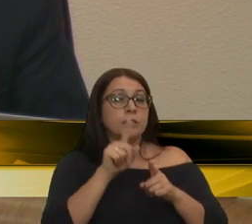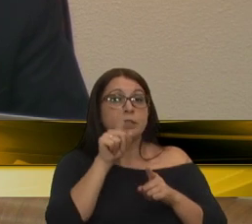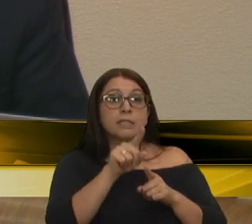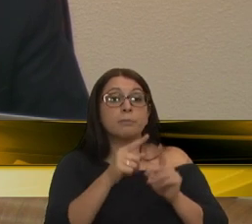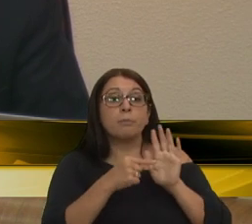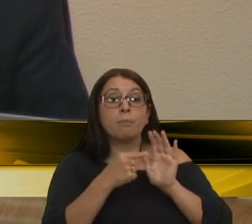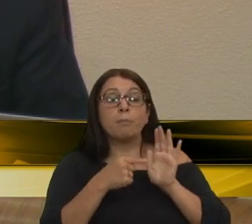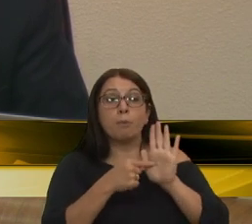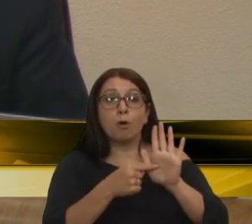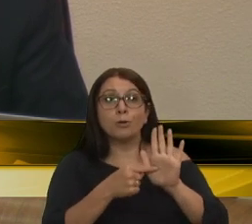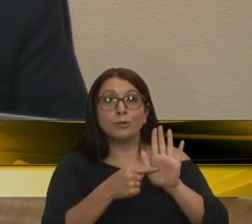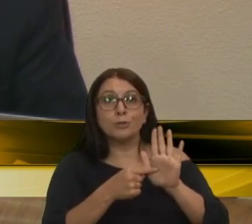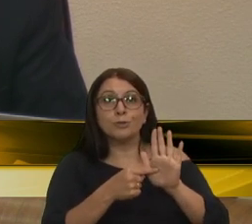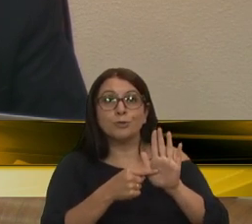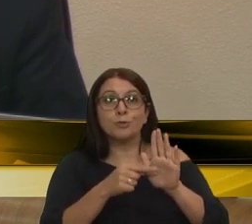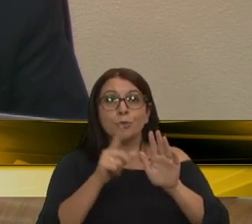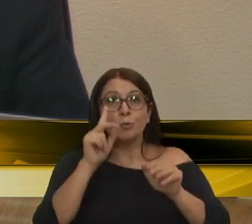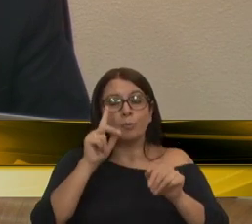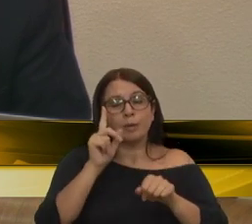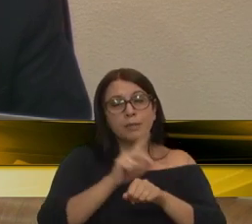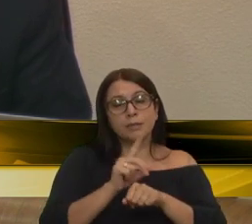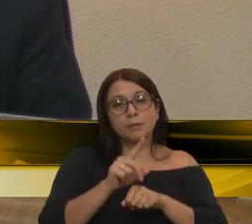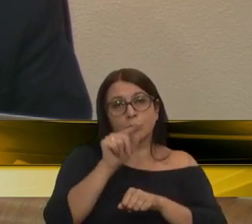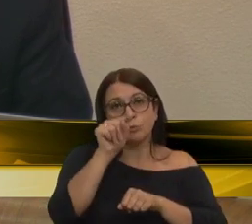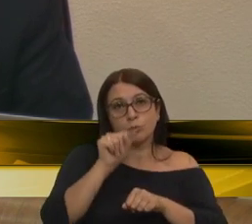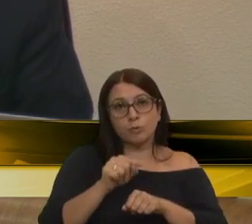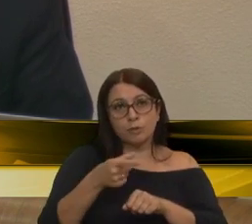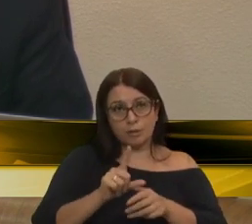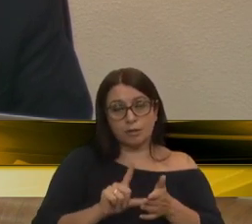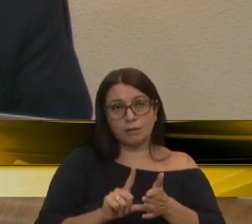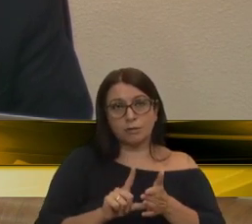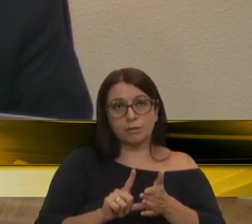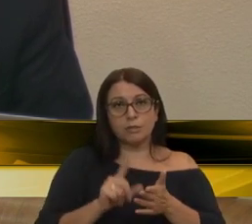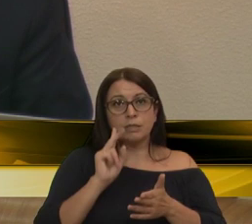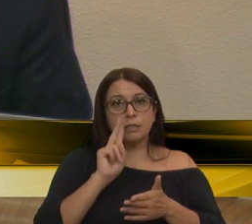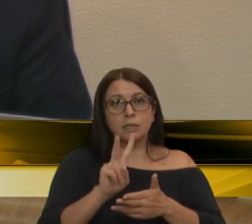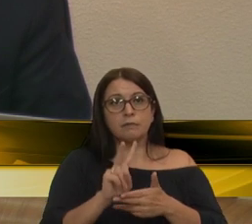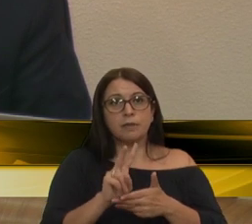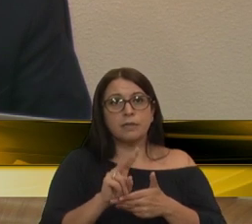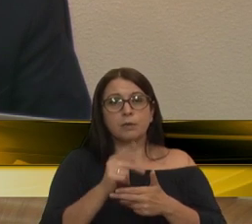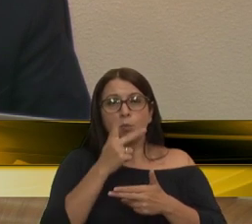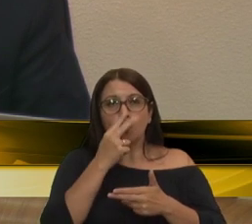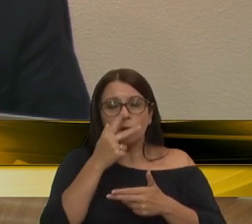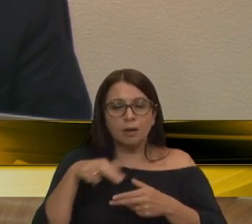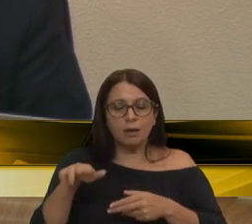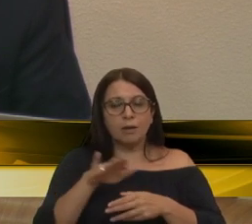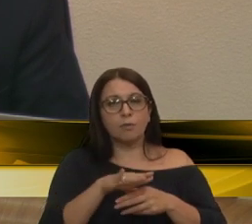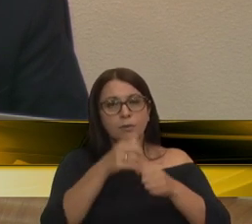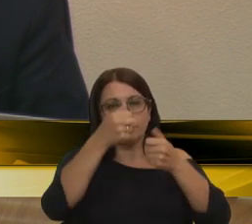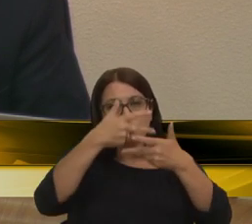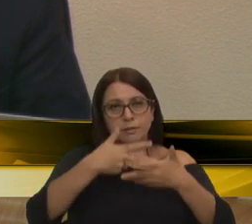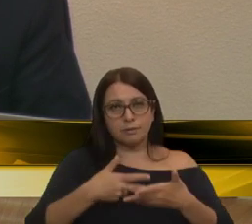informam a tutela antecipada, quais sejam, dois pontos, a verossimilhança das alegações